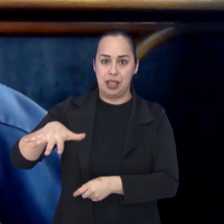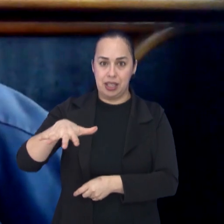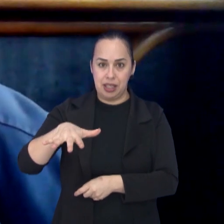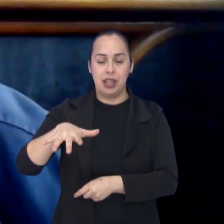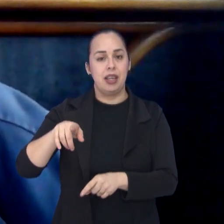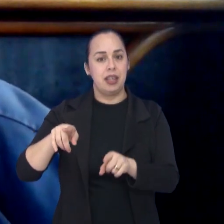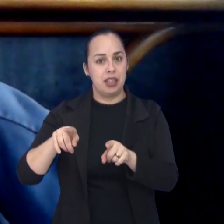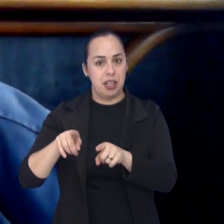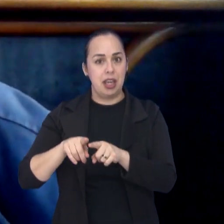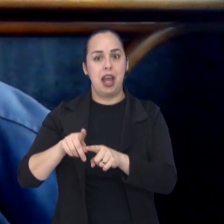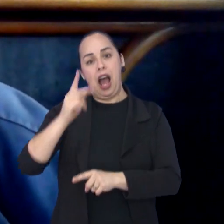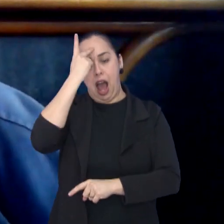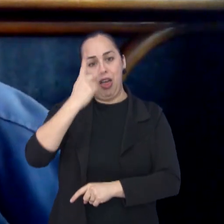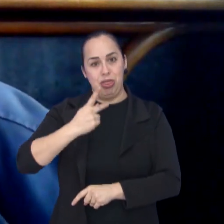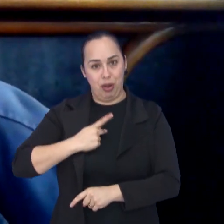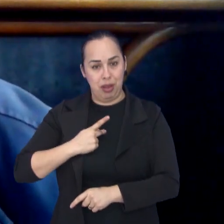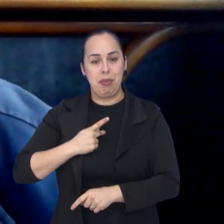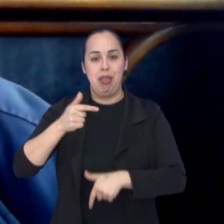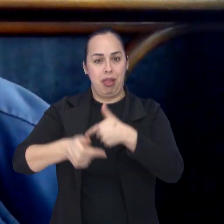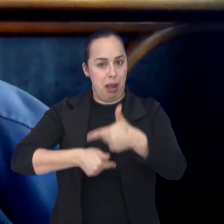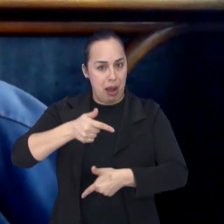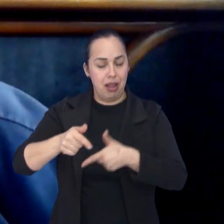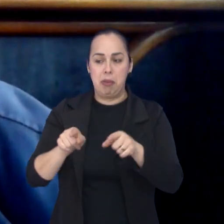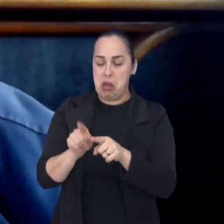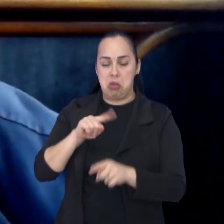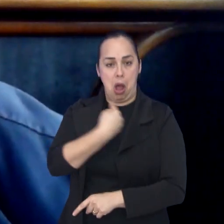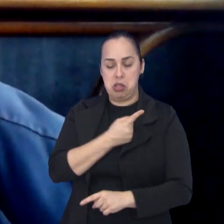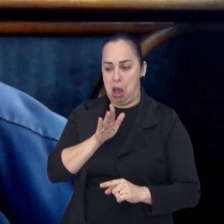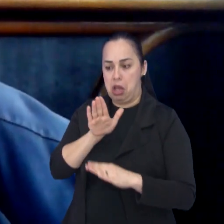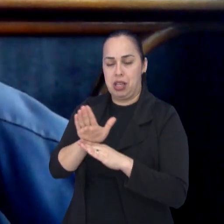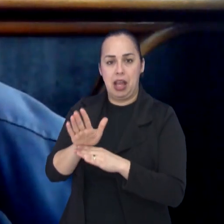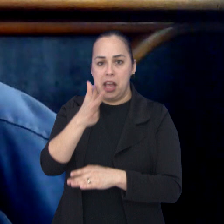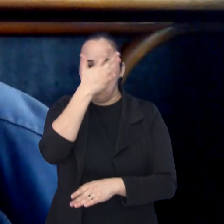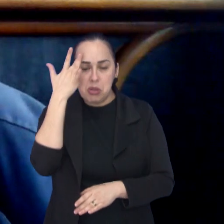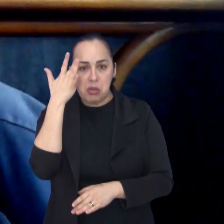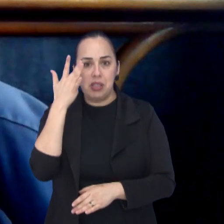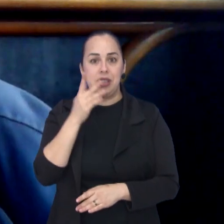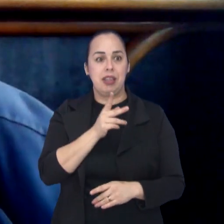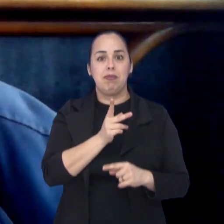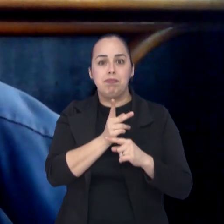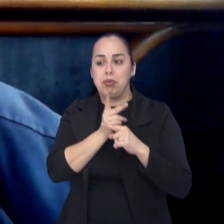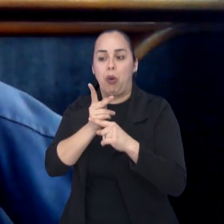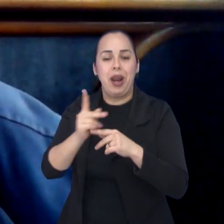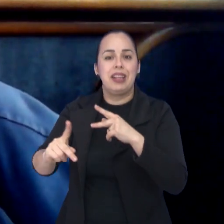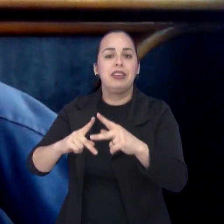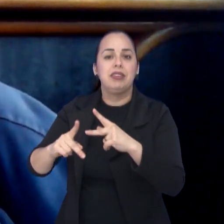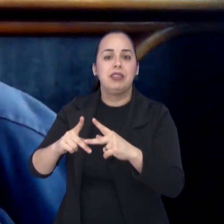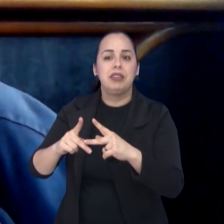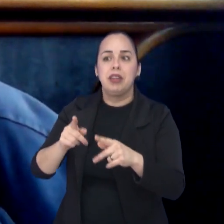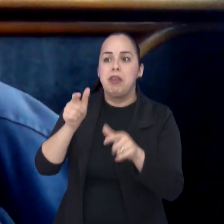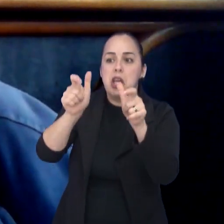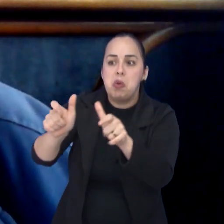prestação de serviço, a gente atende muito bem. Todo mundo que procurar São José dos Campos, ele vai encontrar o que precisa